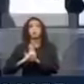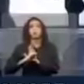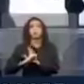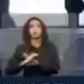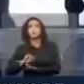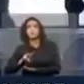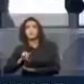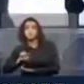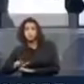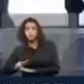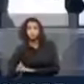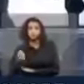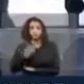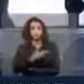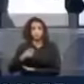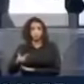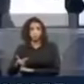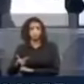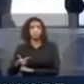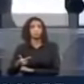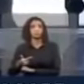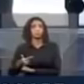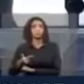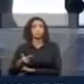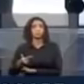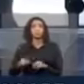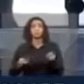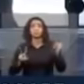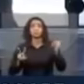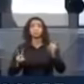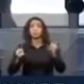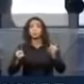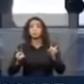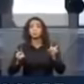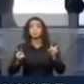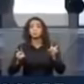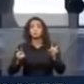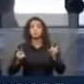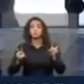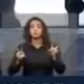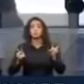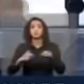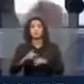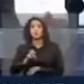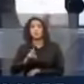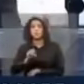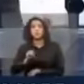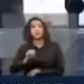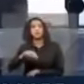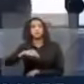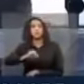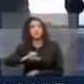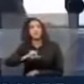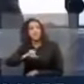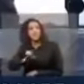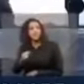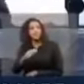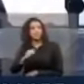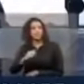2002, ao tratar da, entre aspas, personalidade e da capacidade, com